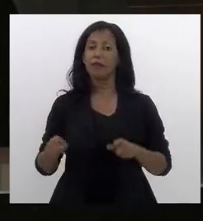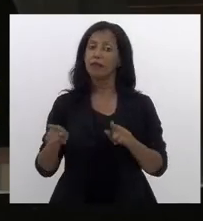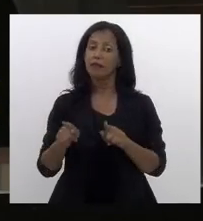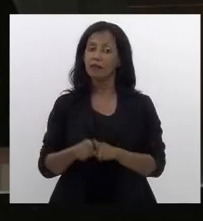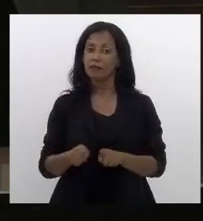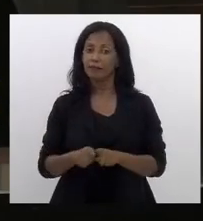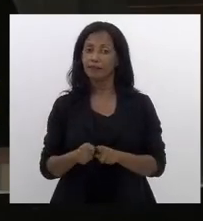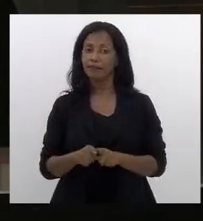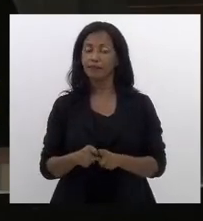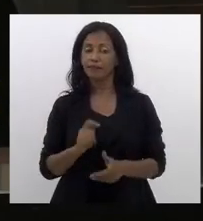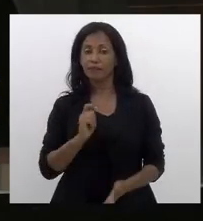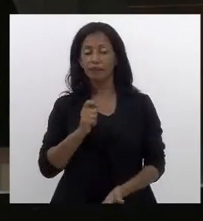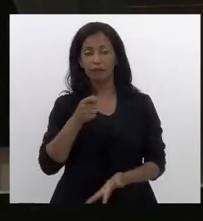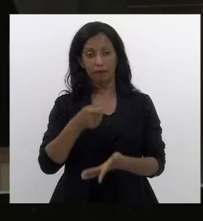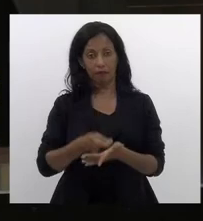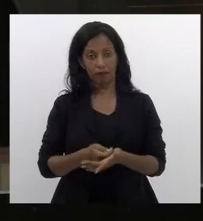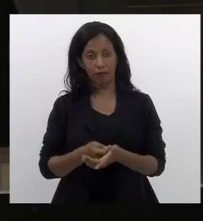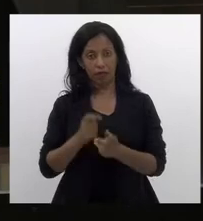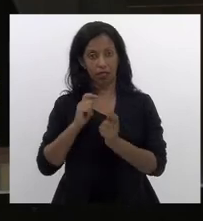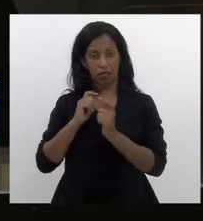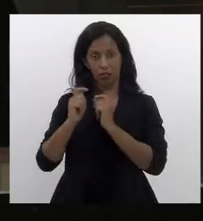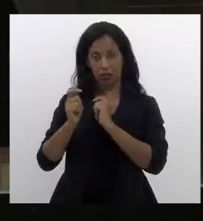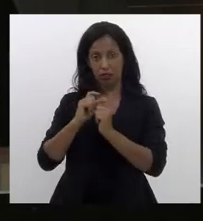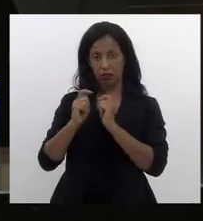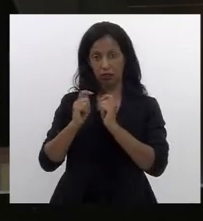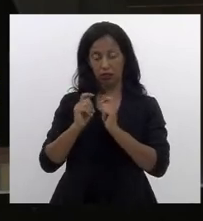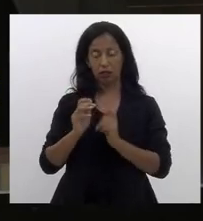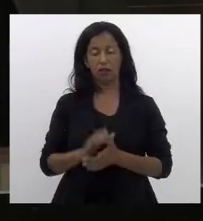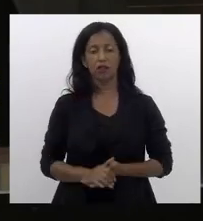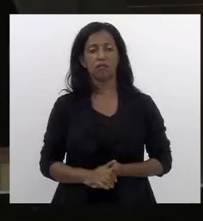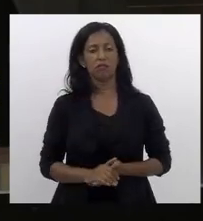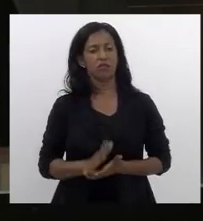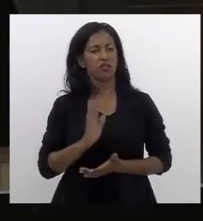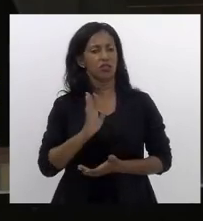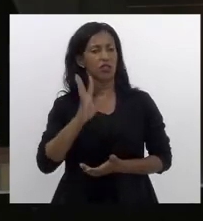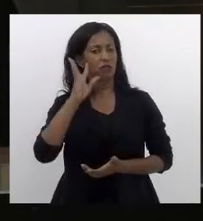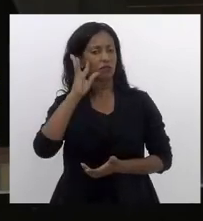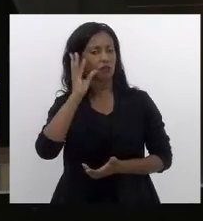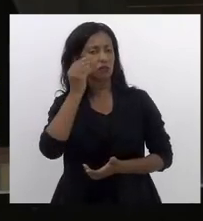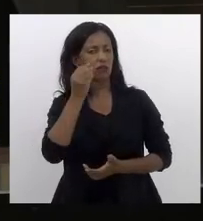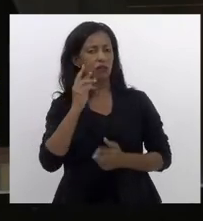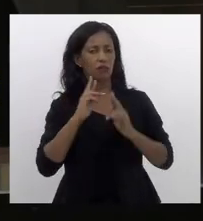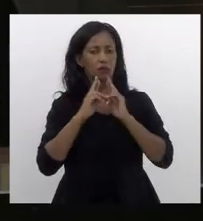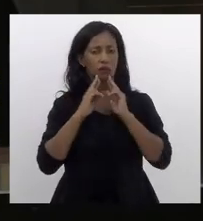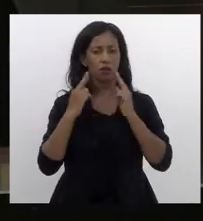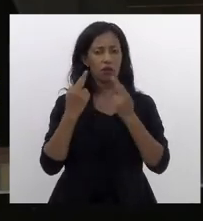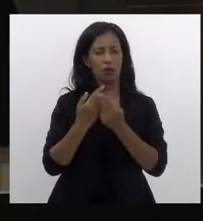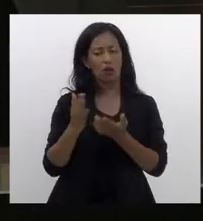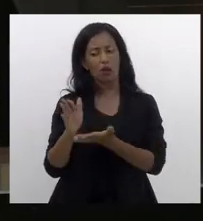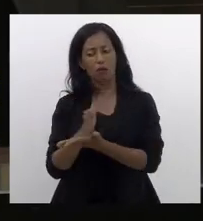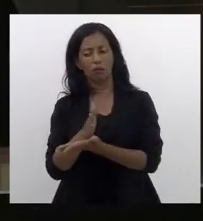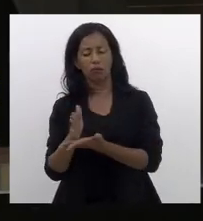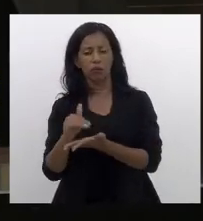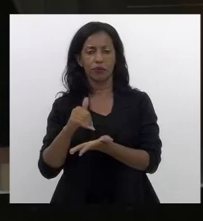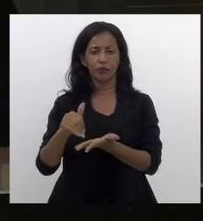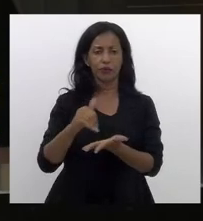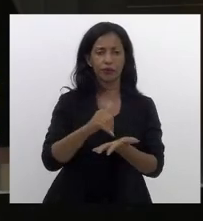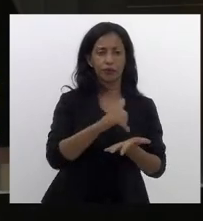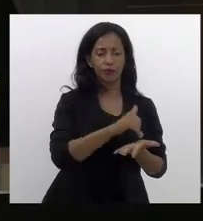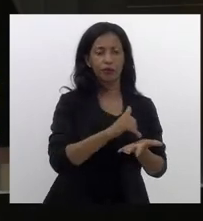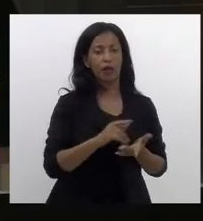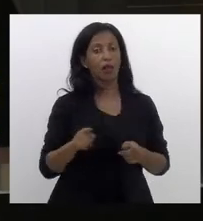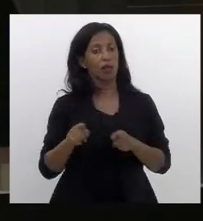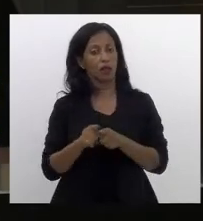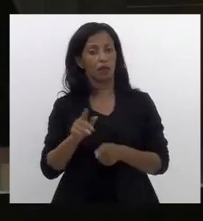tempo, afirmou que já está decidido, em reunião que fez ontem com alguns secretários, inclusive de